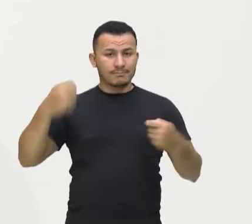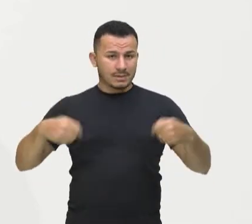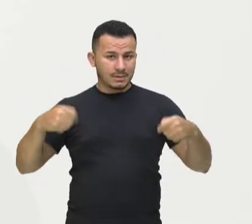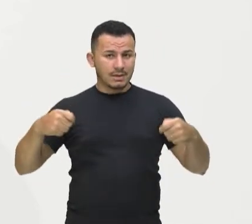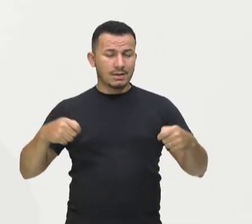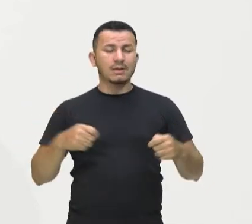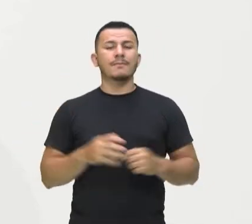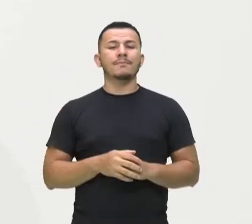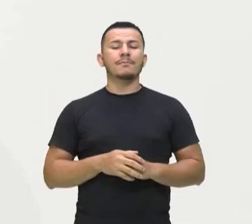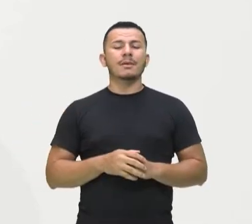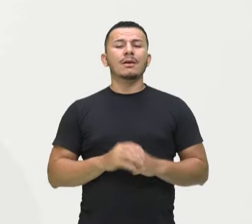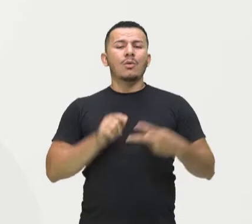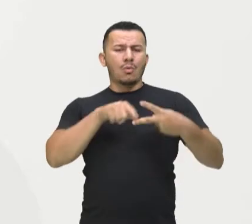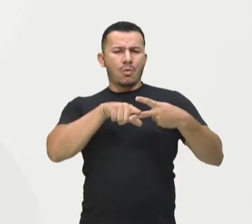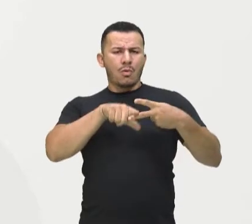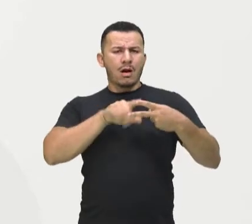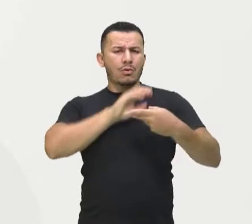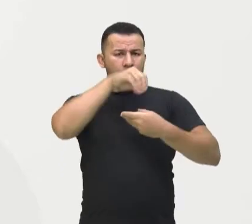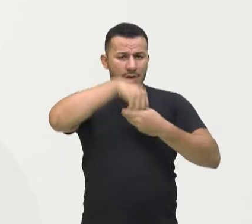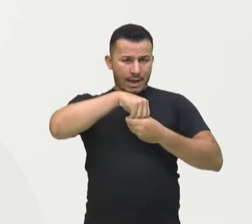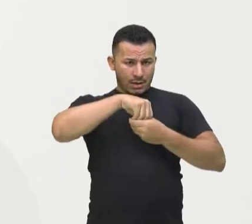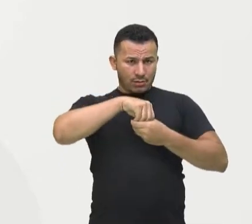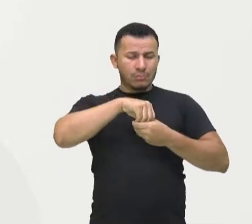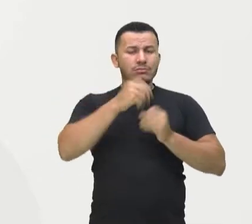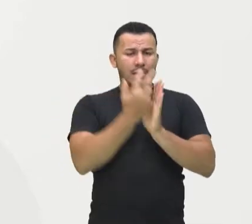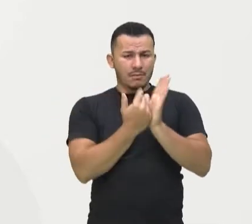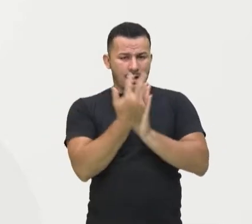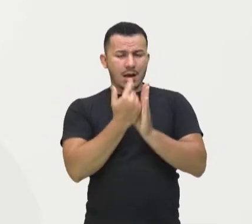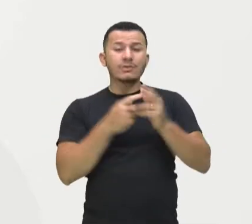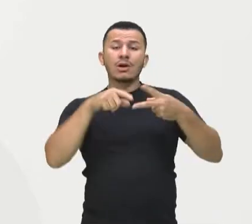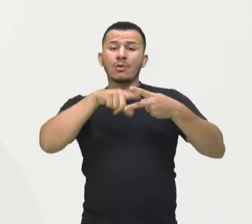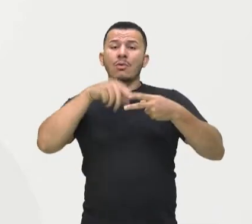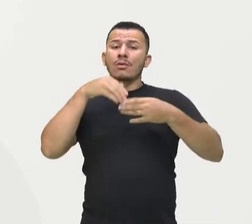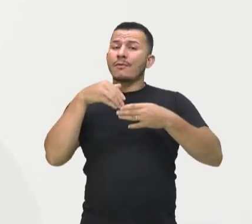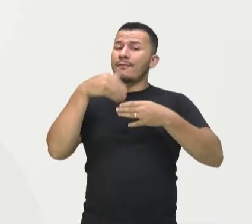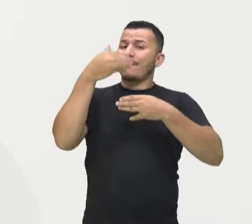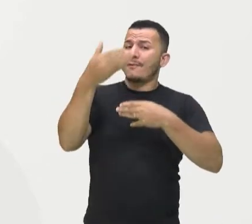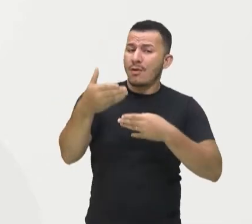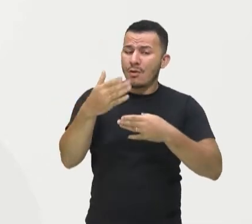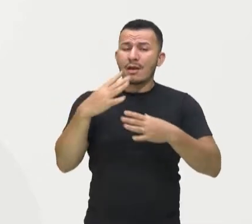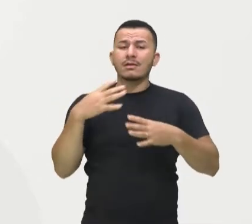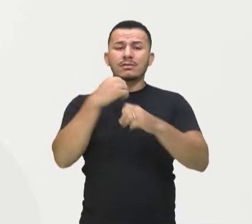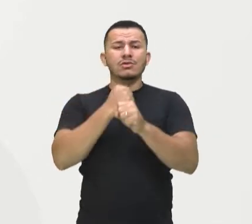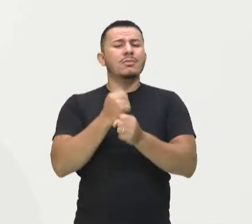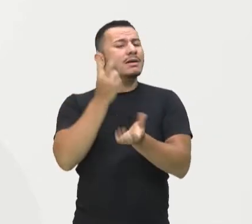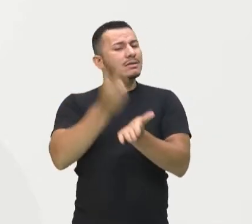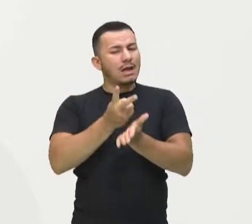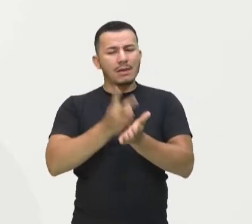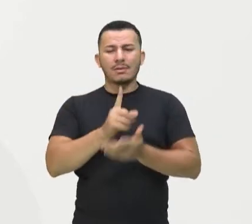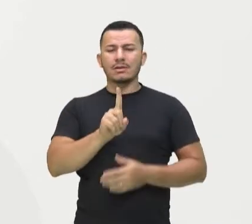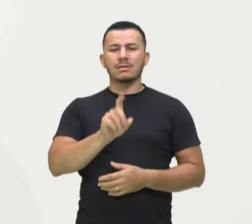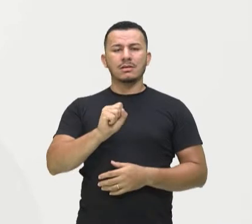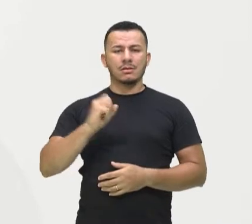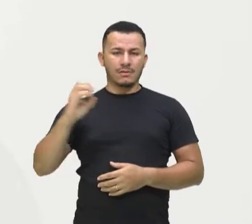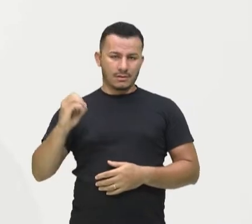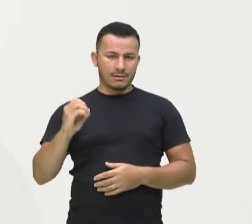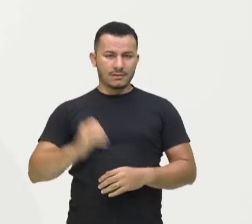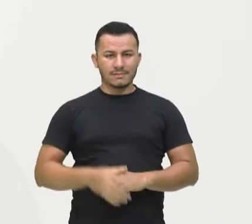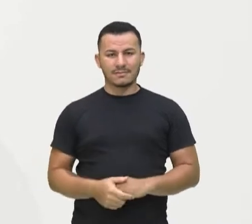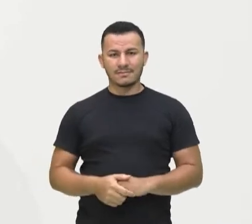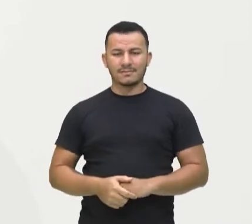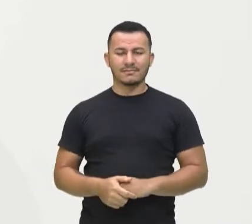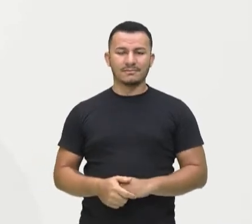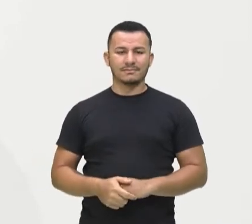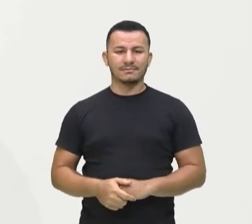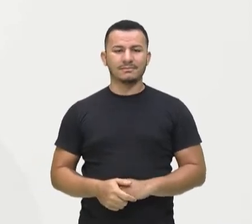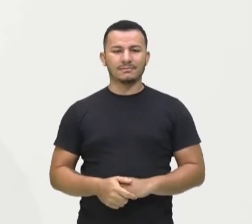A soma do ângulo interno com o ângulo externo de um polígono regular sempre será 180 graus,